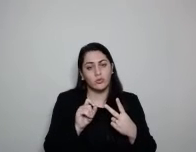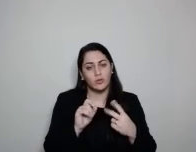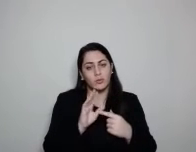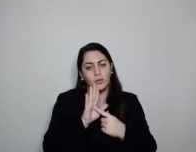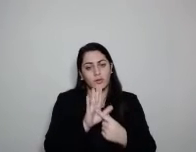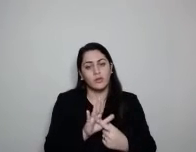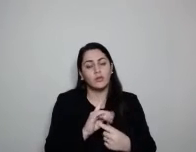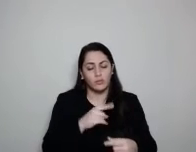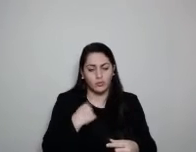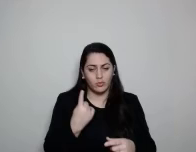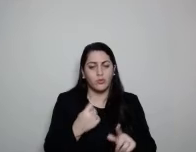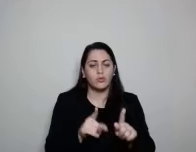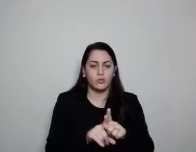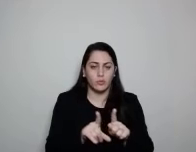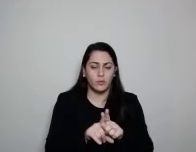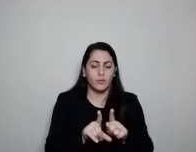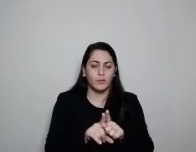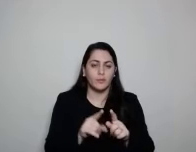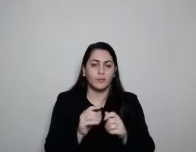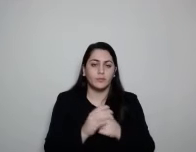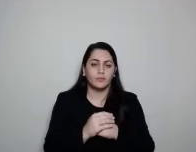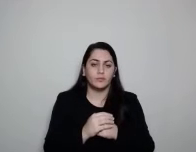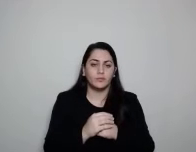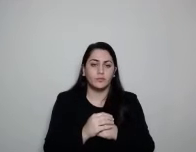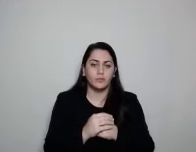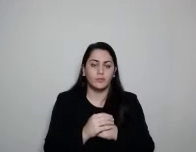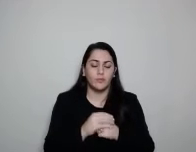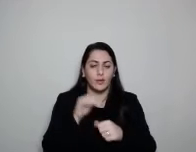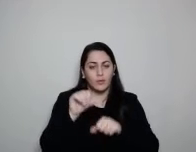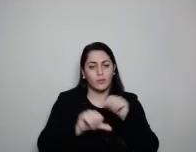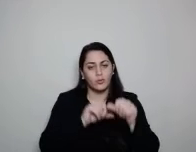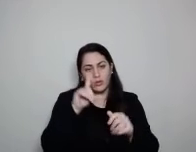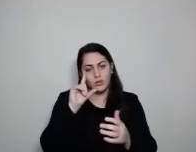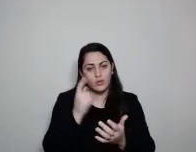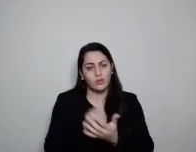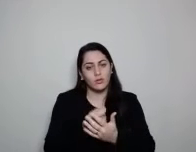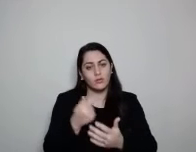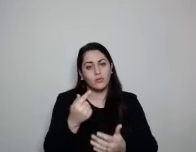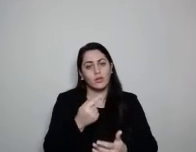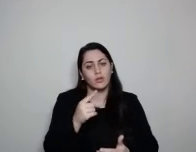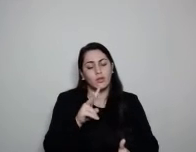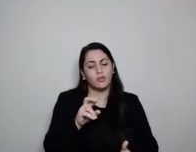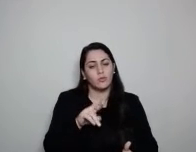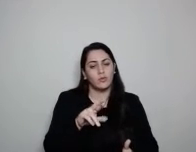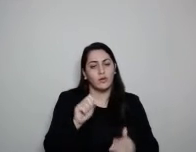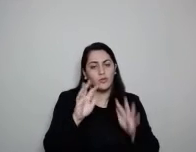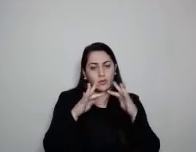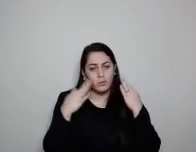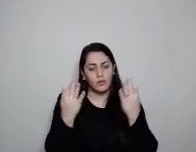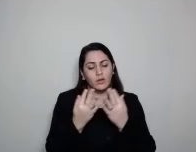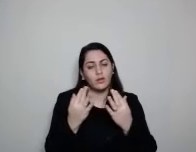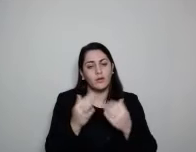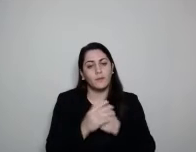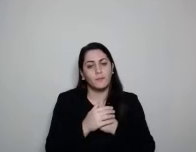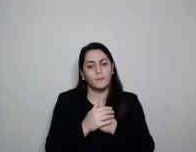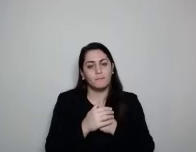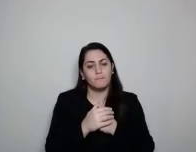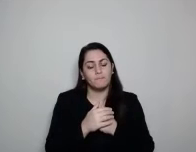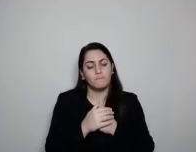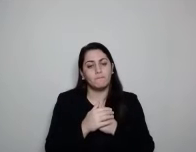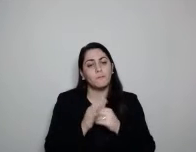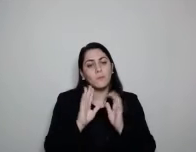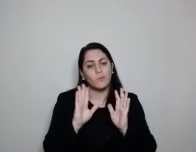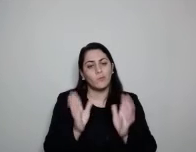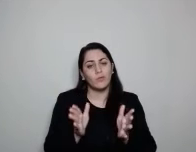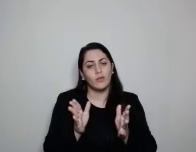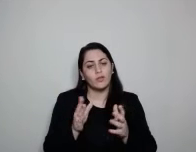também, para reformar essa decisão da 7ª Vara de Família e Sucessões, porque já tinha sido dada essa